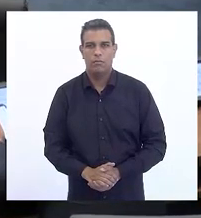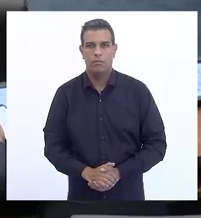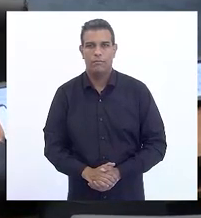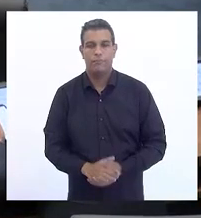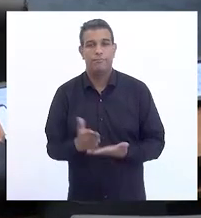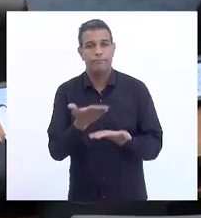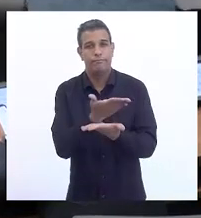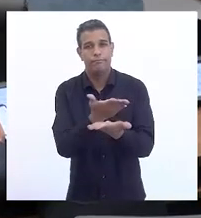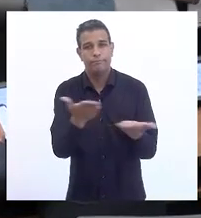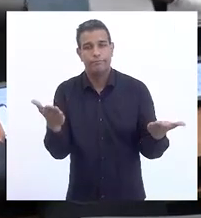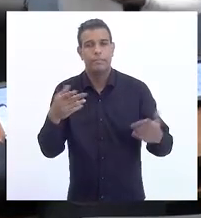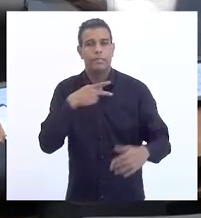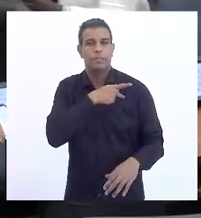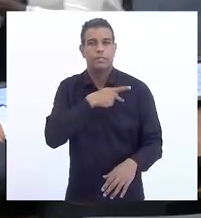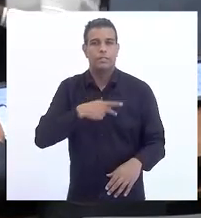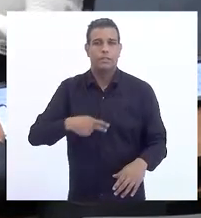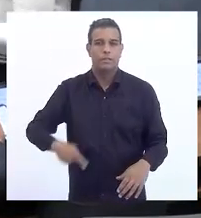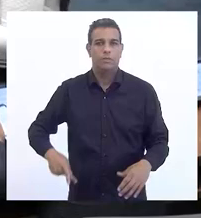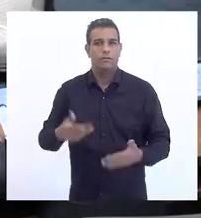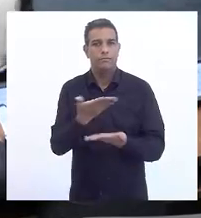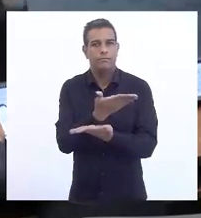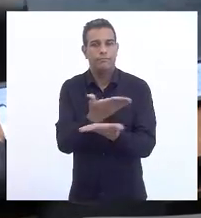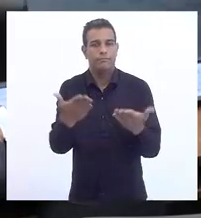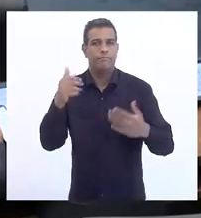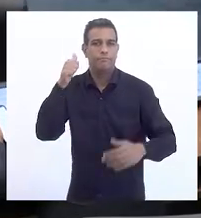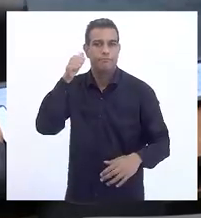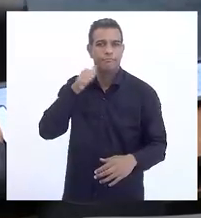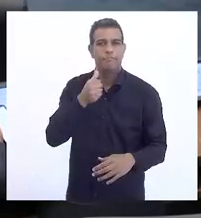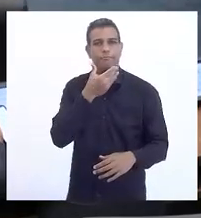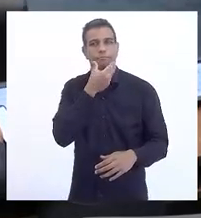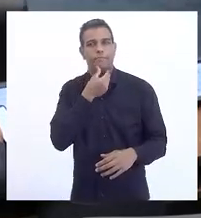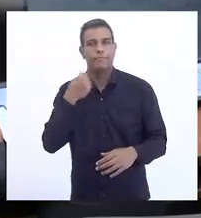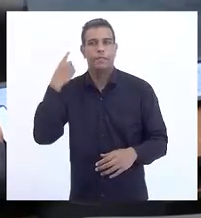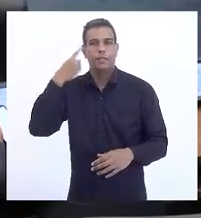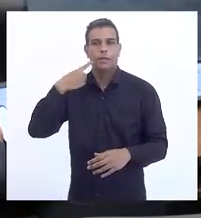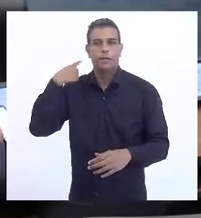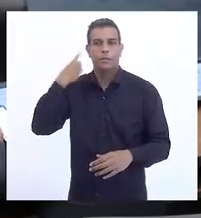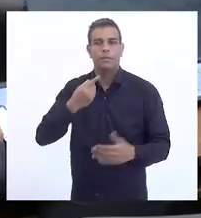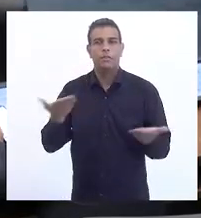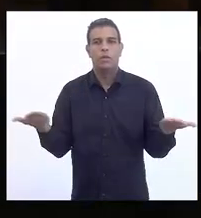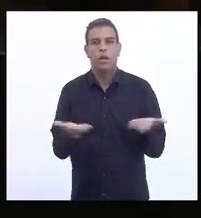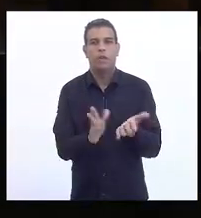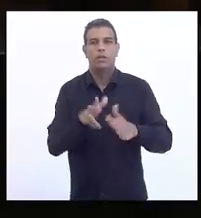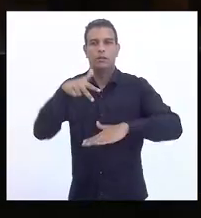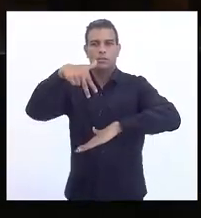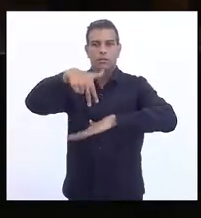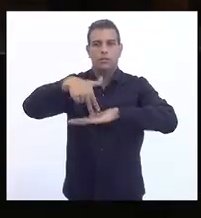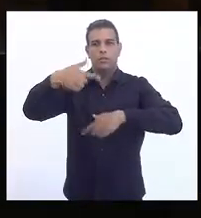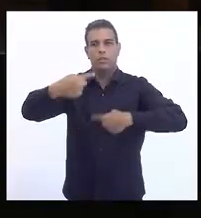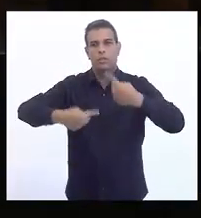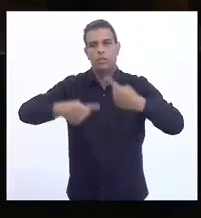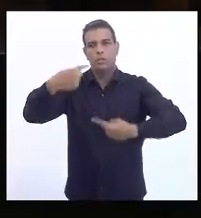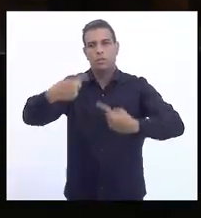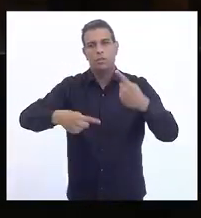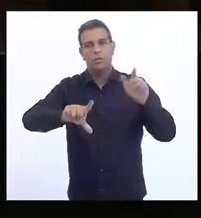Senhora presidenta, senhoras deputadas, senhores deputados, estamos aqui discutindo o projeto de